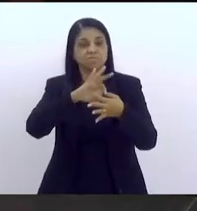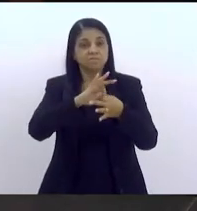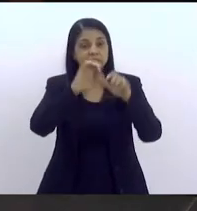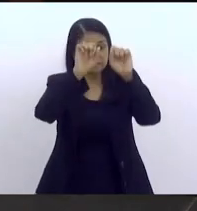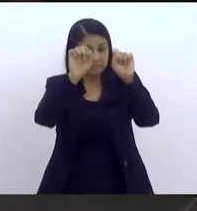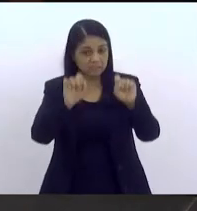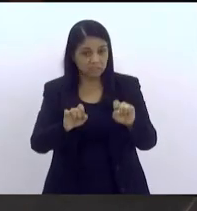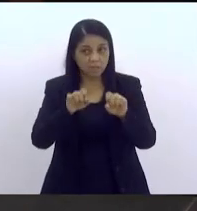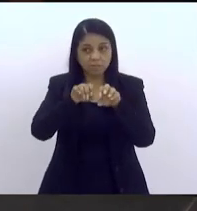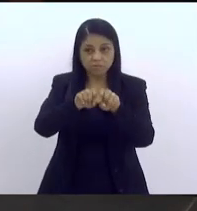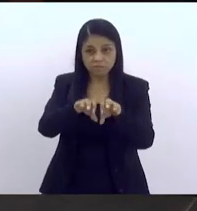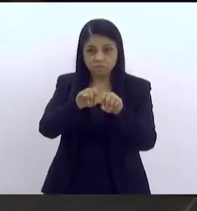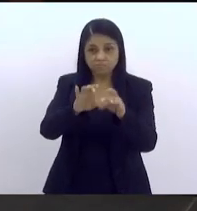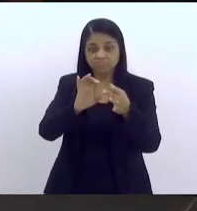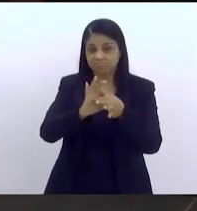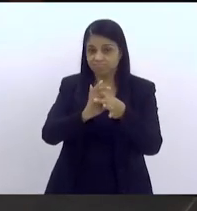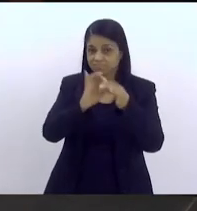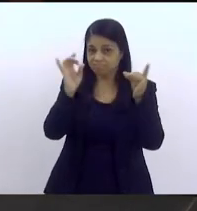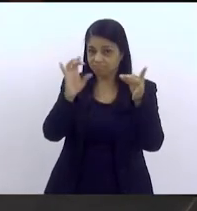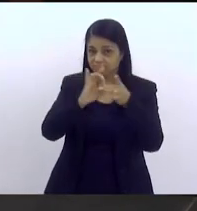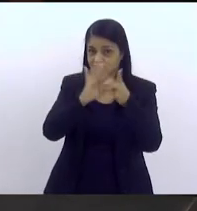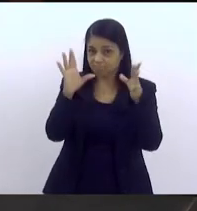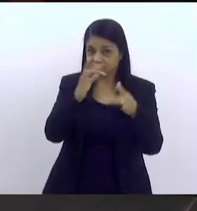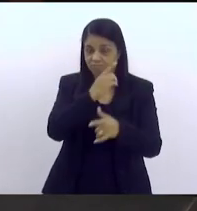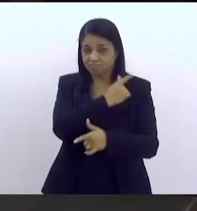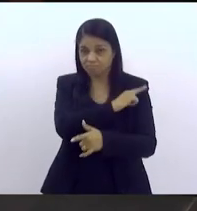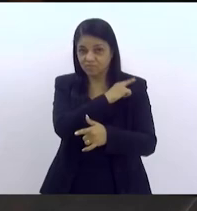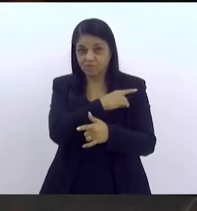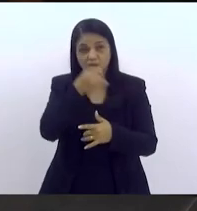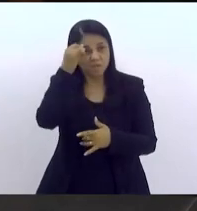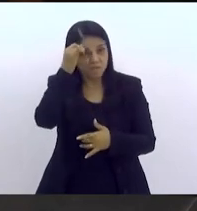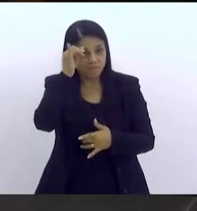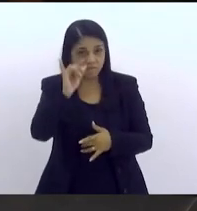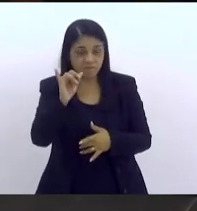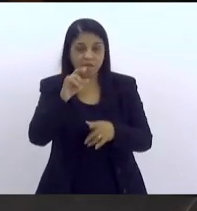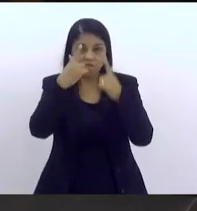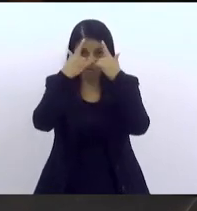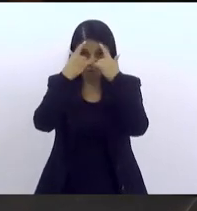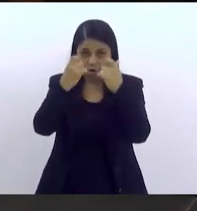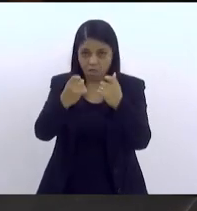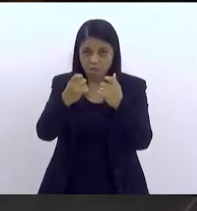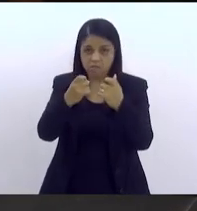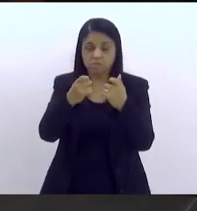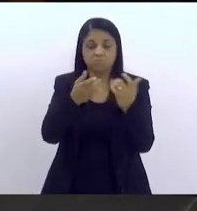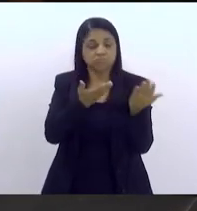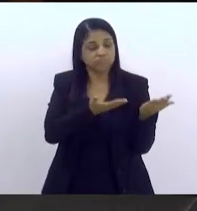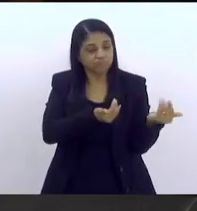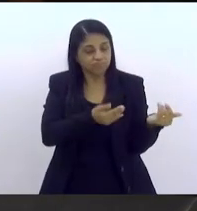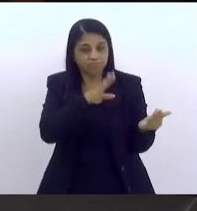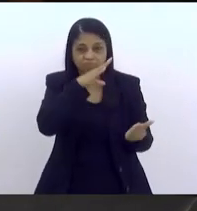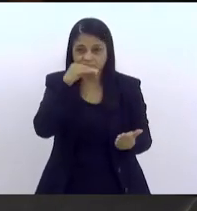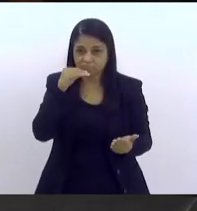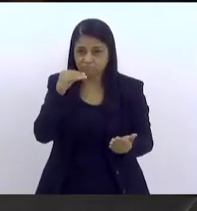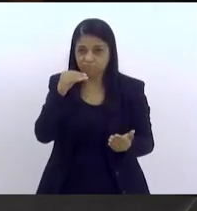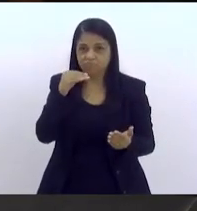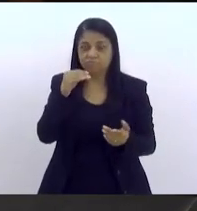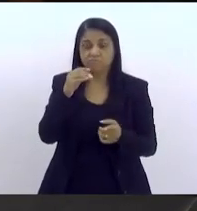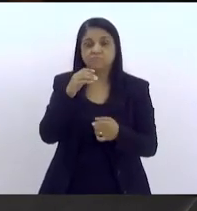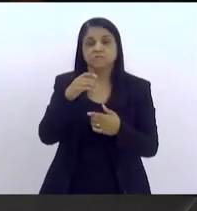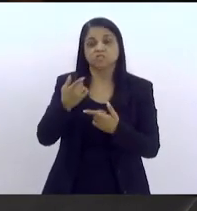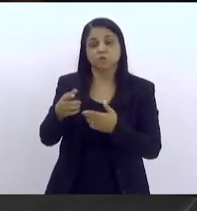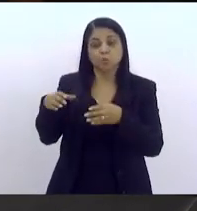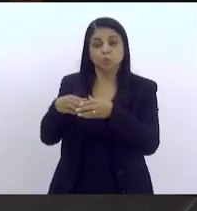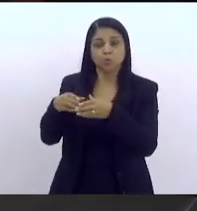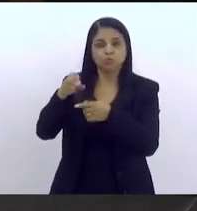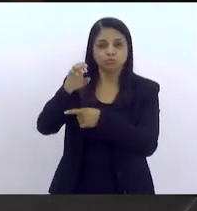gestão democrática é decisiva para prevenção da violência e dá ocupação de adolescentes e jovens por extremismo de direita